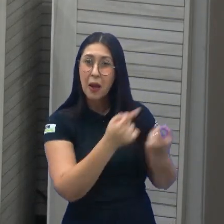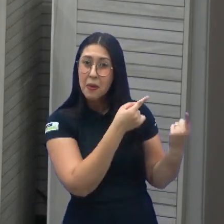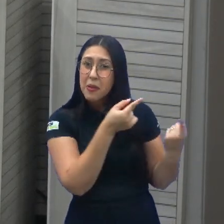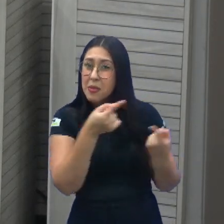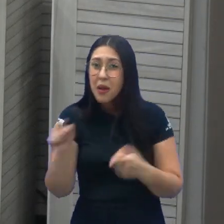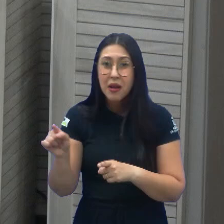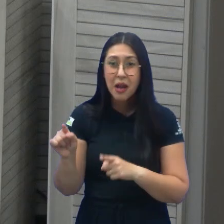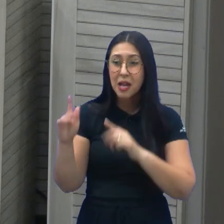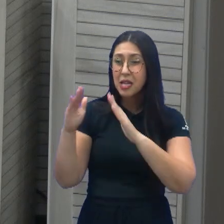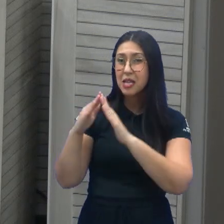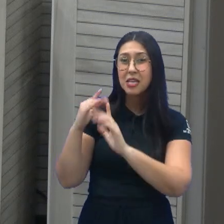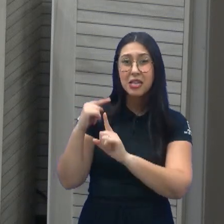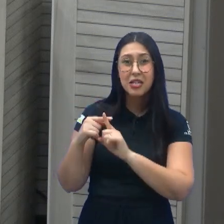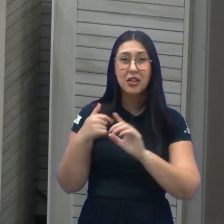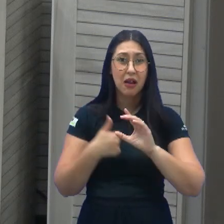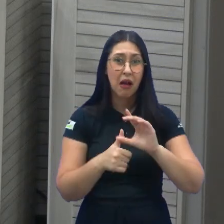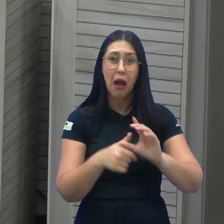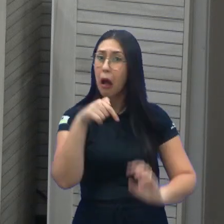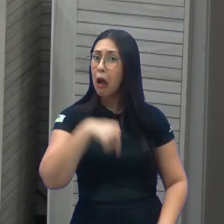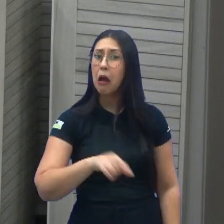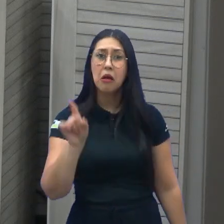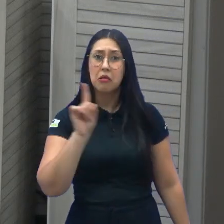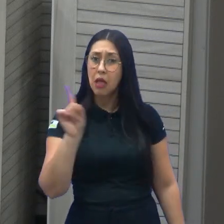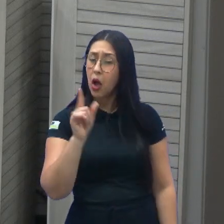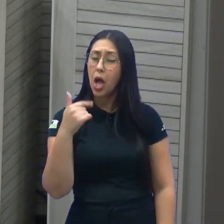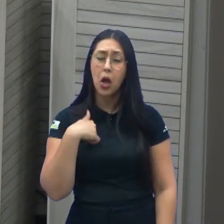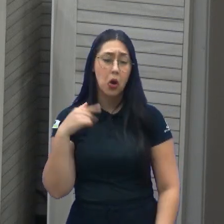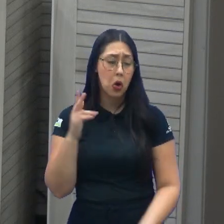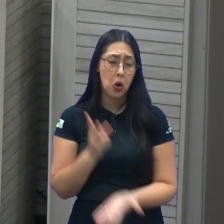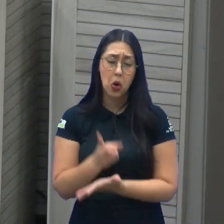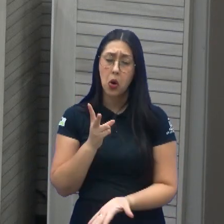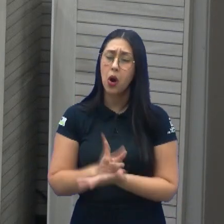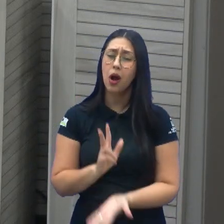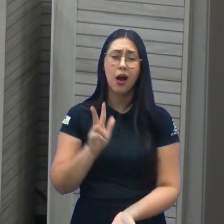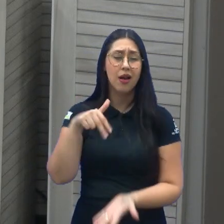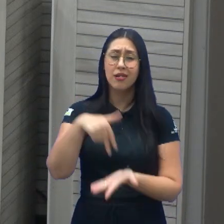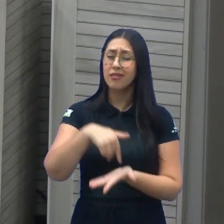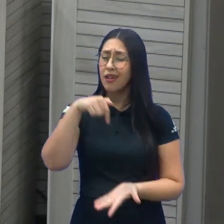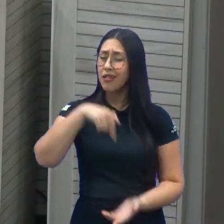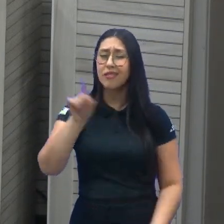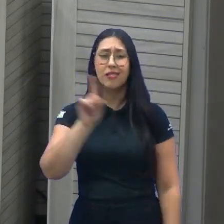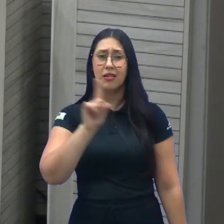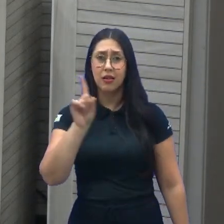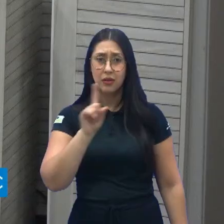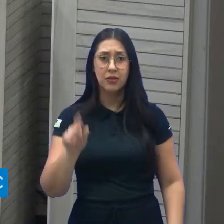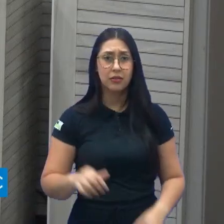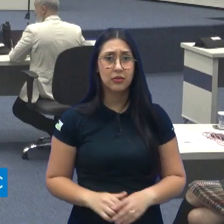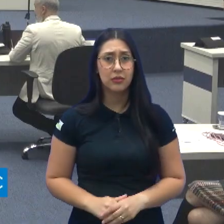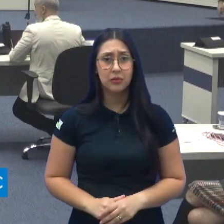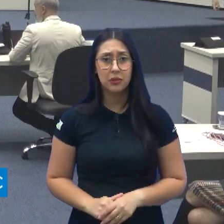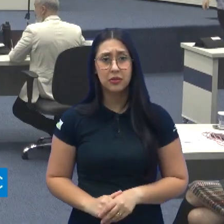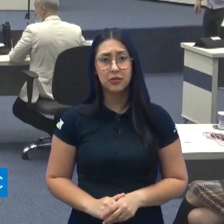cristão, aqui não, enquanto eu estiver dentro desse plenário aqui, pauta de esquerda não vai prosperar.